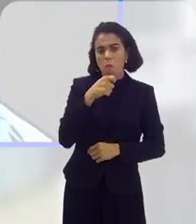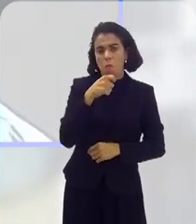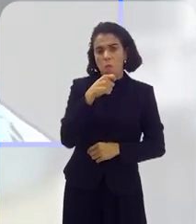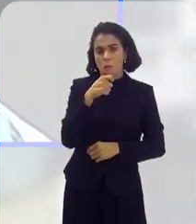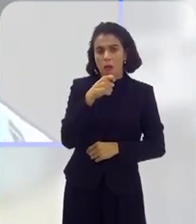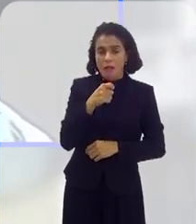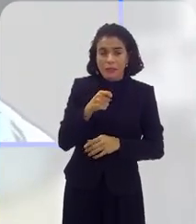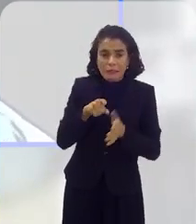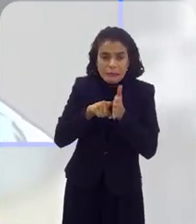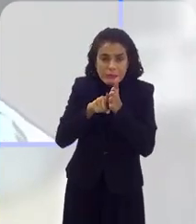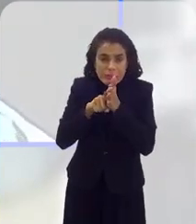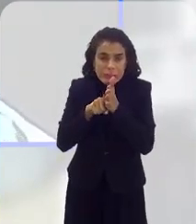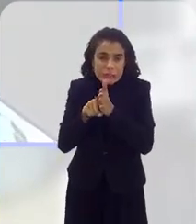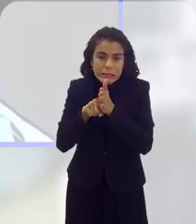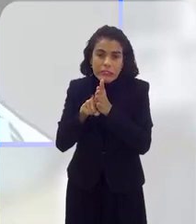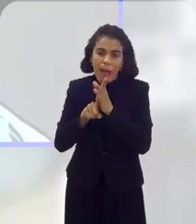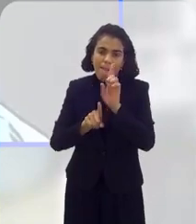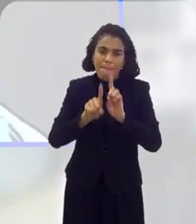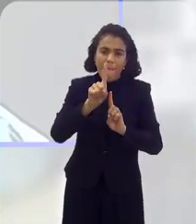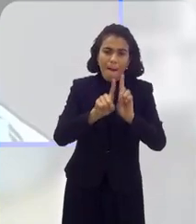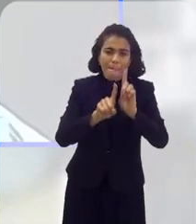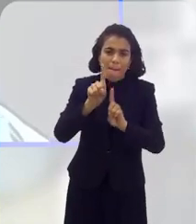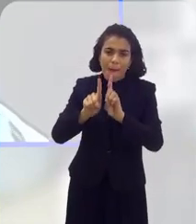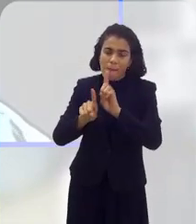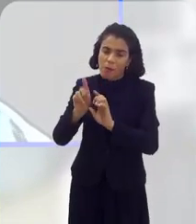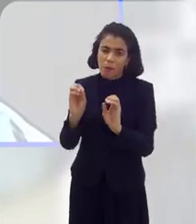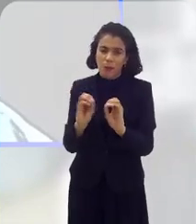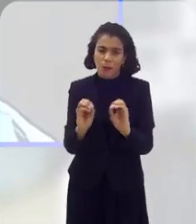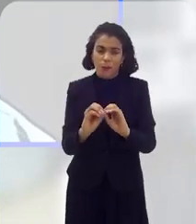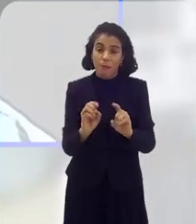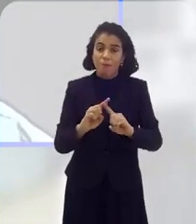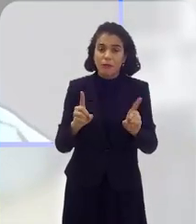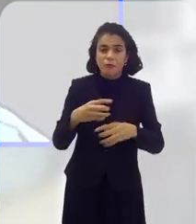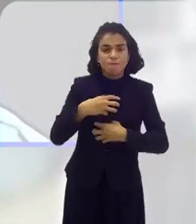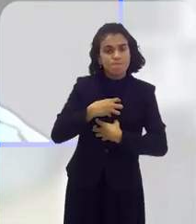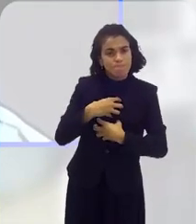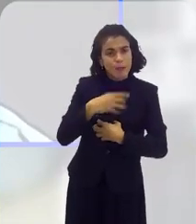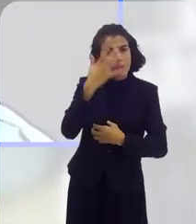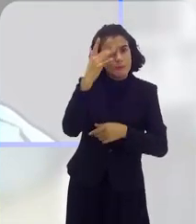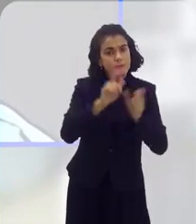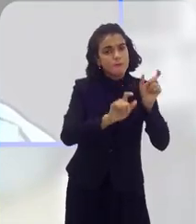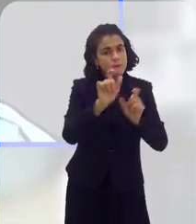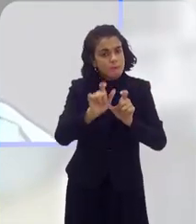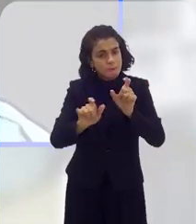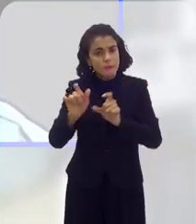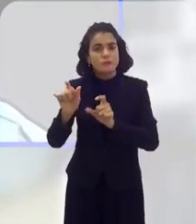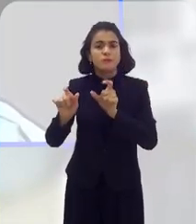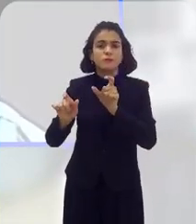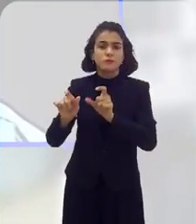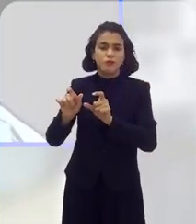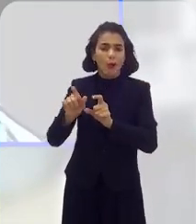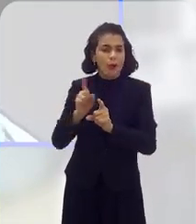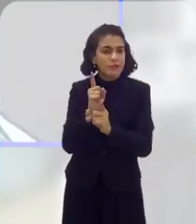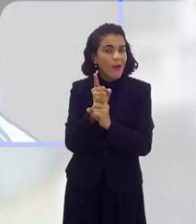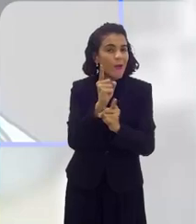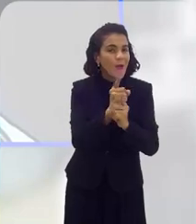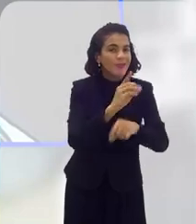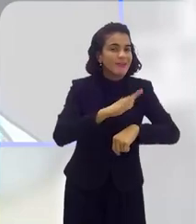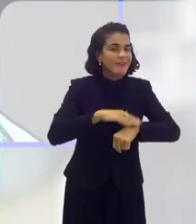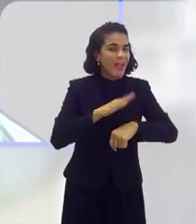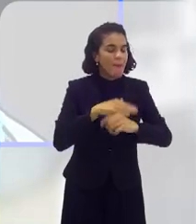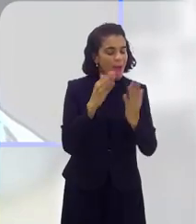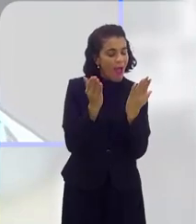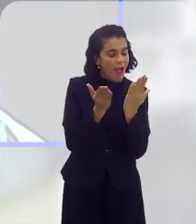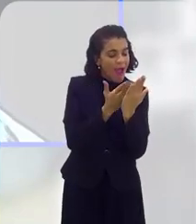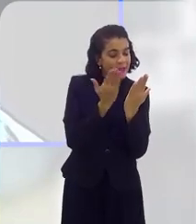estatística, mas por observação pessoal, eu sinto que as pessoas estão encontrando mais tempo